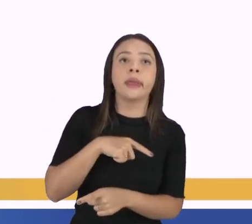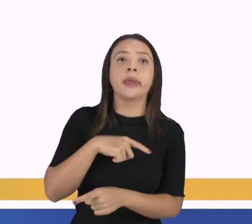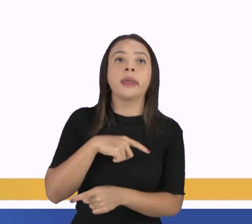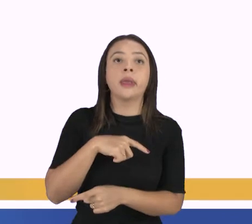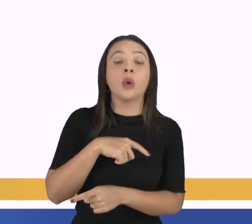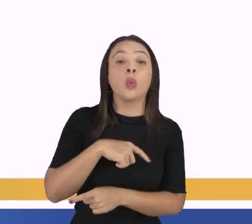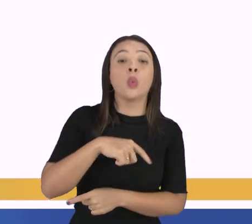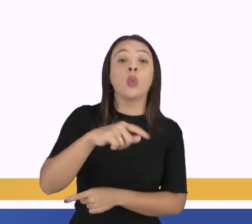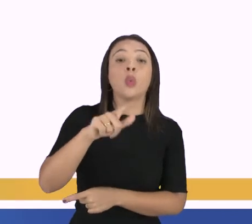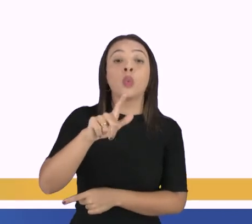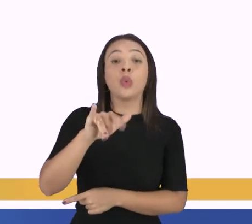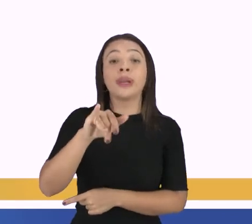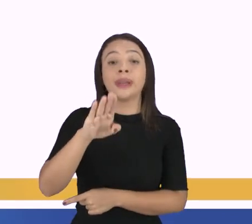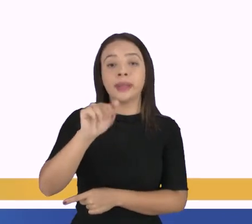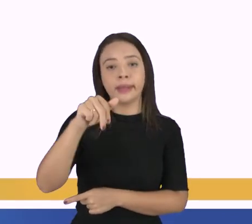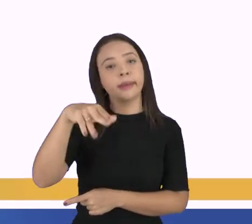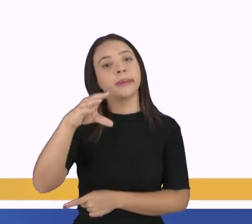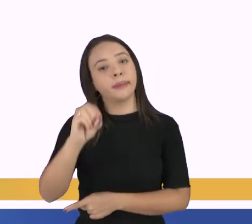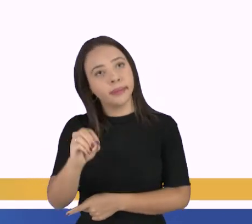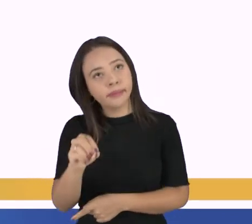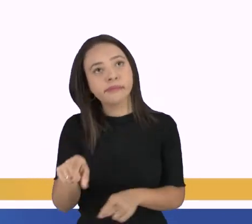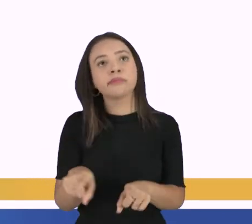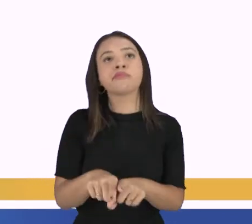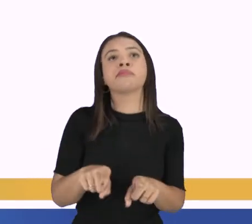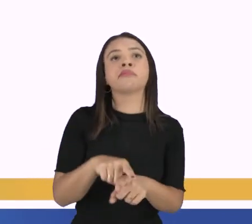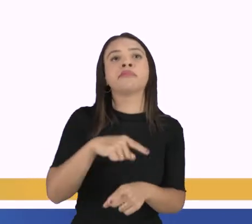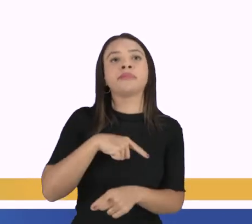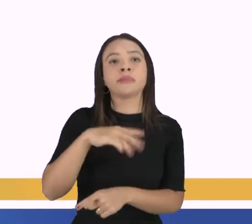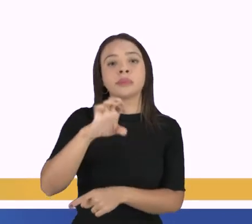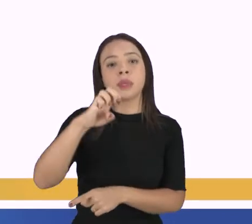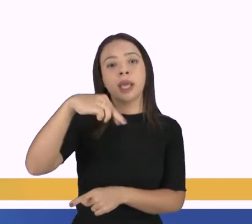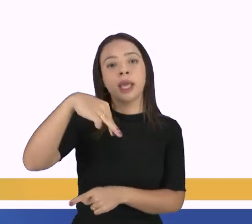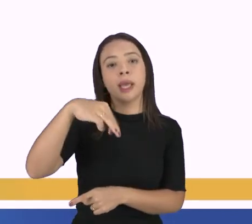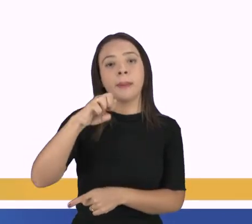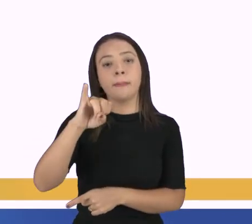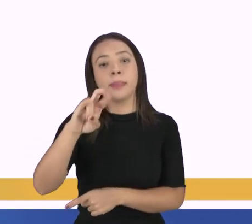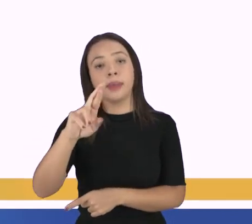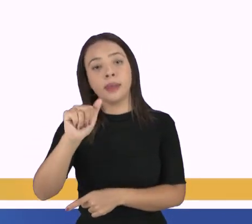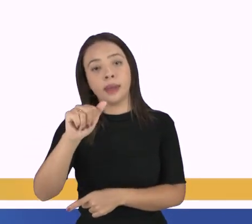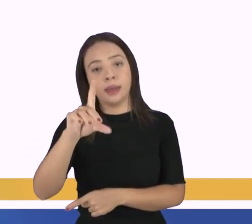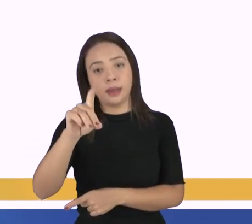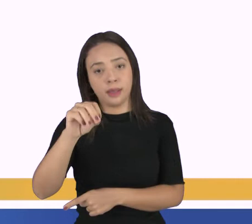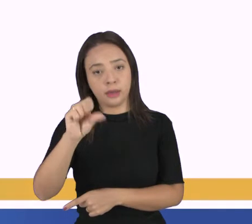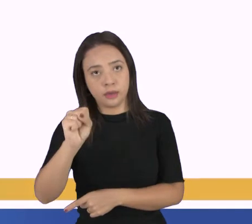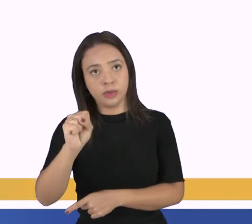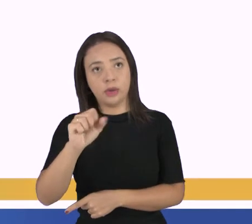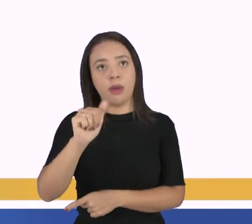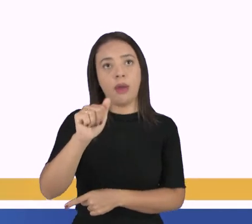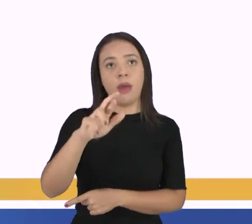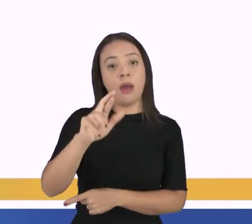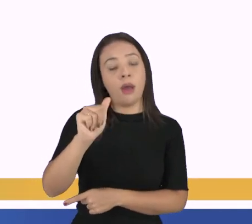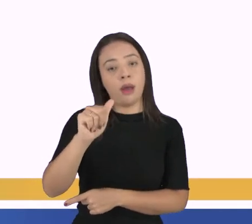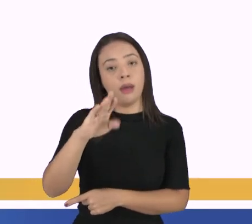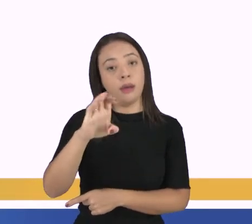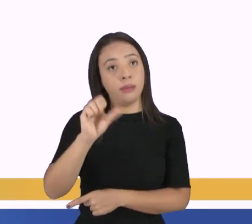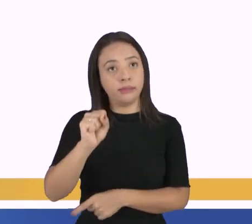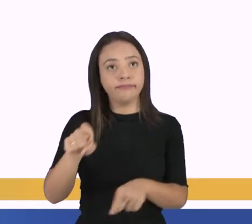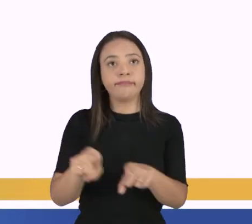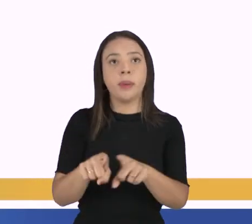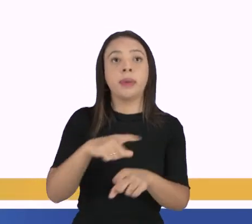23,4%, o Líbano, 23,4% também, Emirados Árabes,